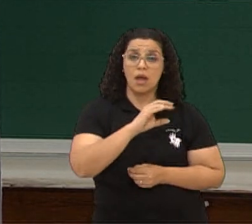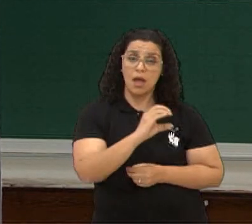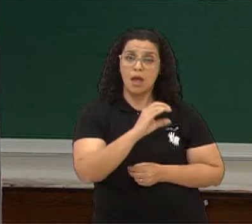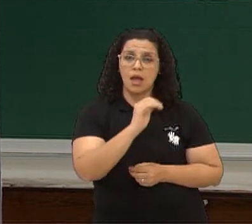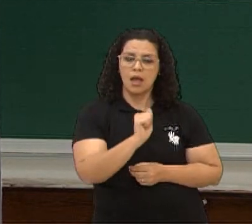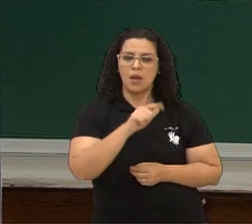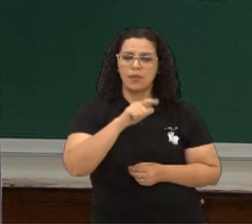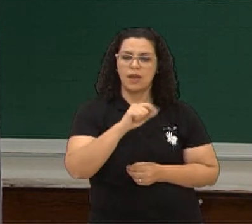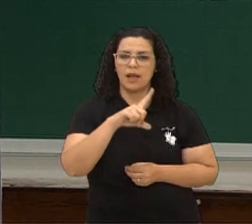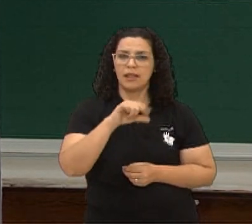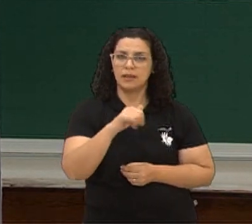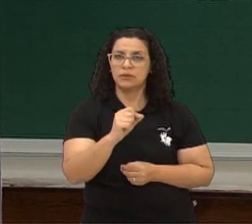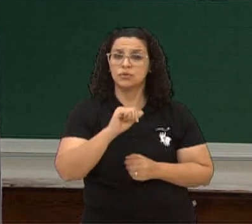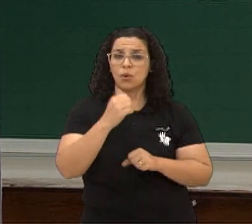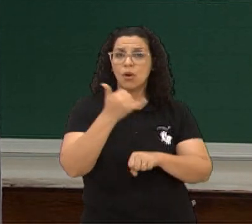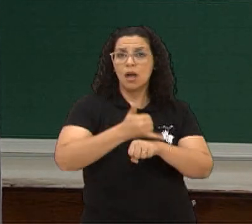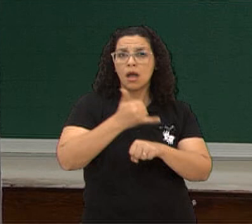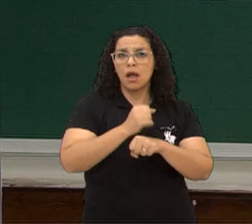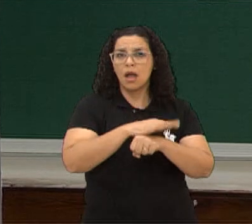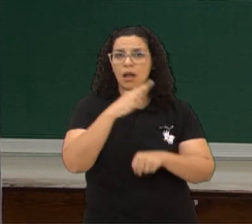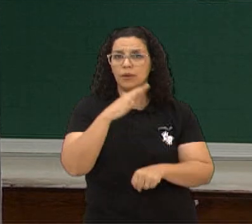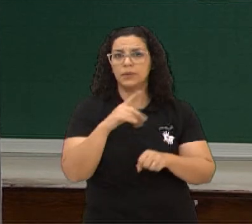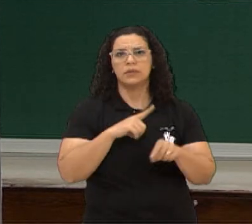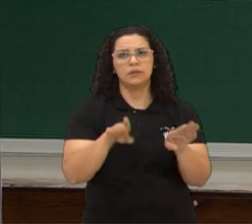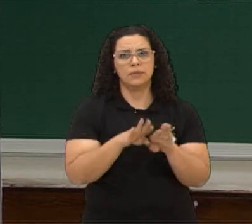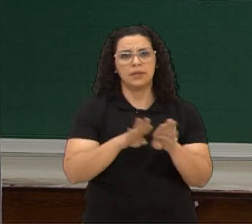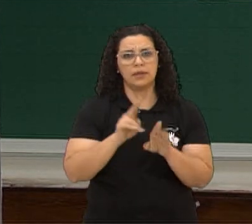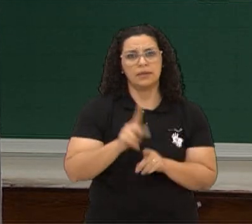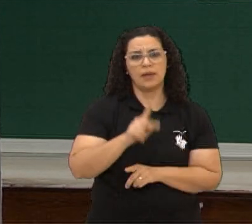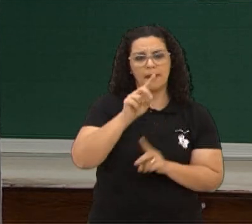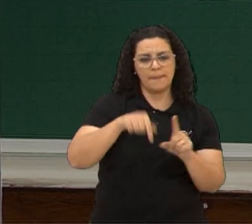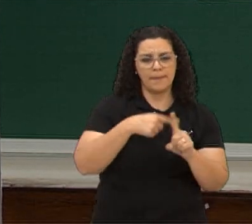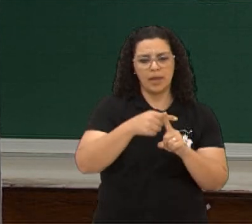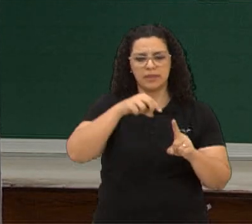terrosos e o alumínio. Então, por exemplo, sempre que tiver K+, Na+,